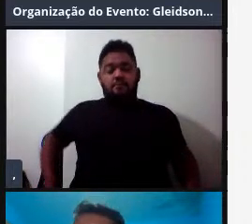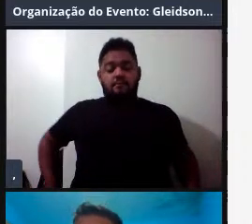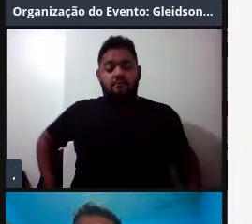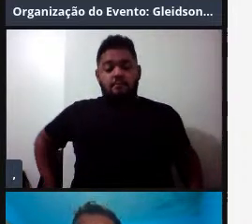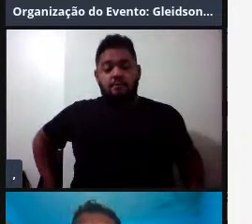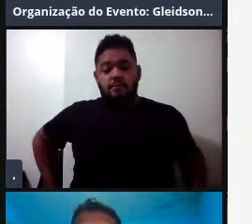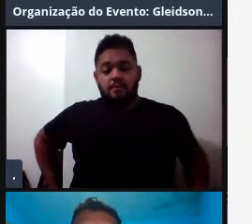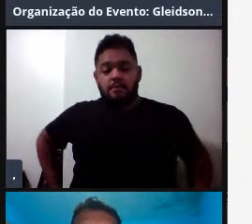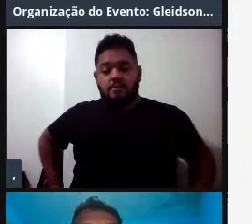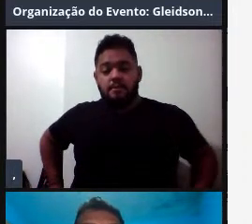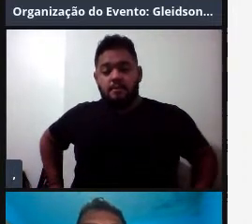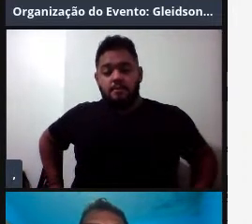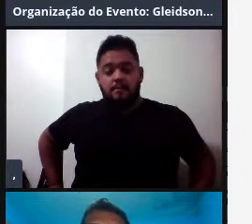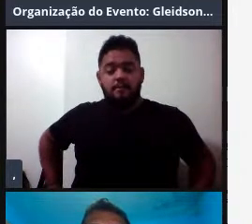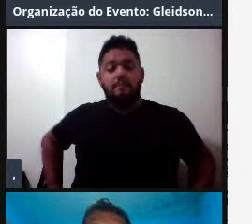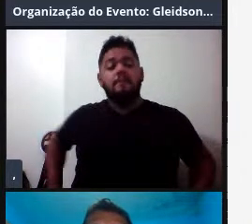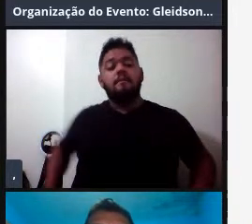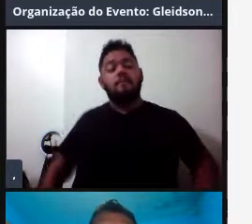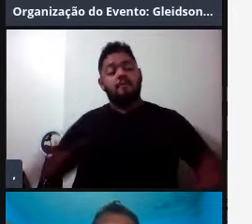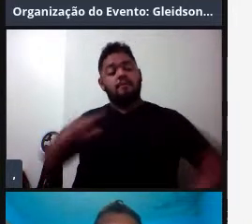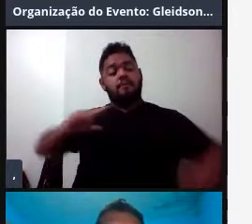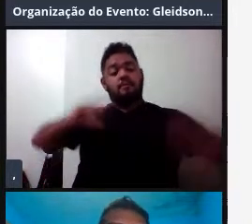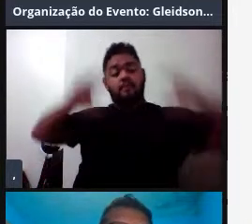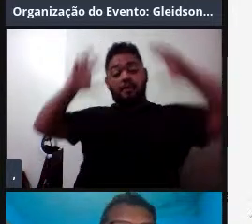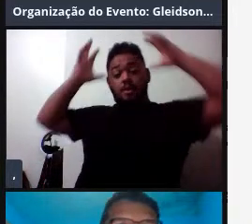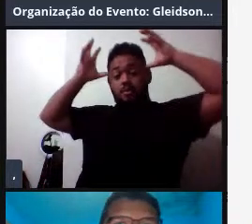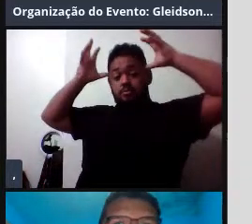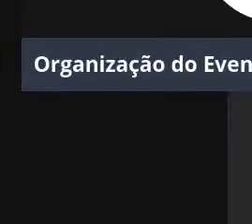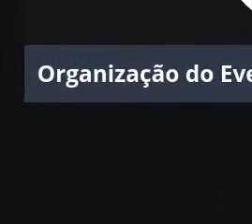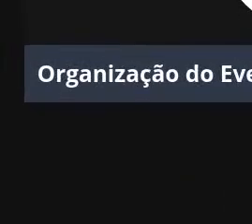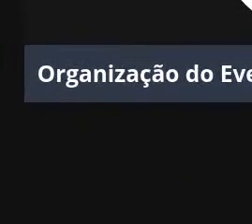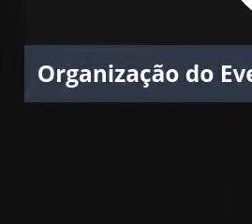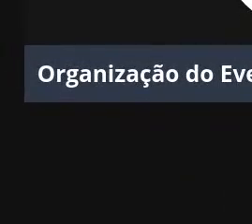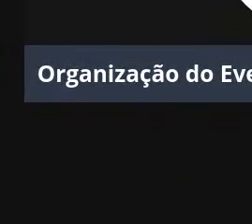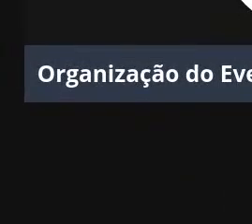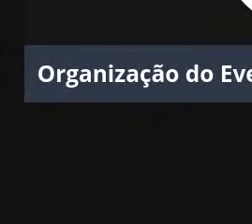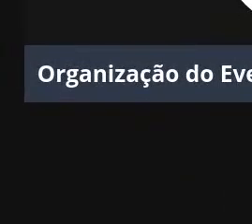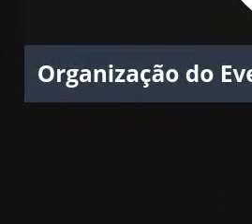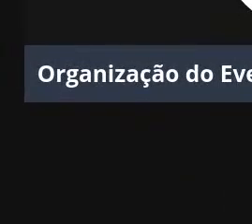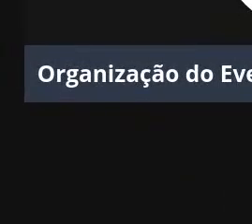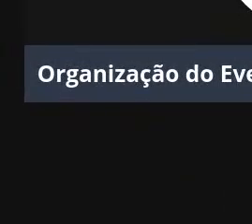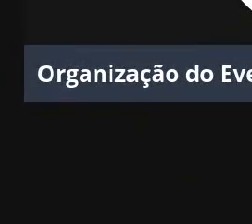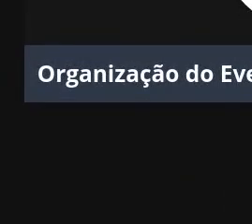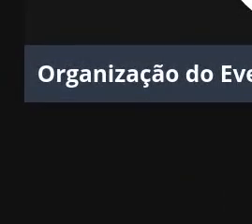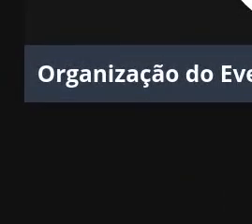Aqui a gente tem o crânio, só para vocês verem, eu queria que a tela ficasse grande aí,